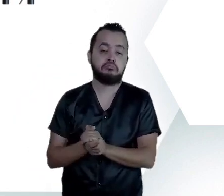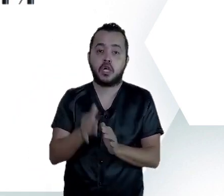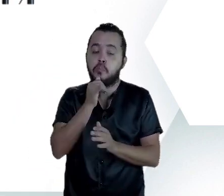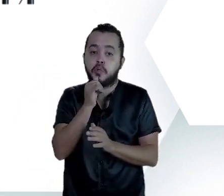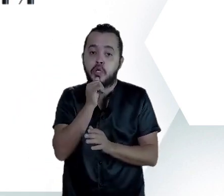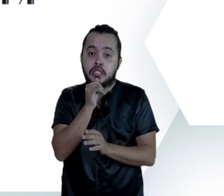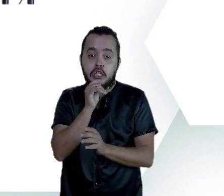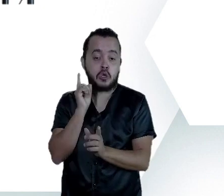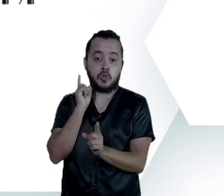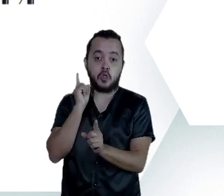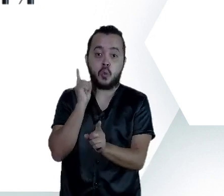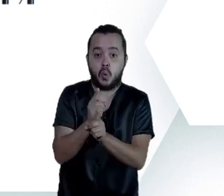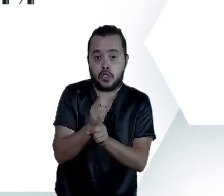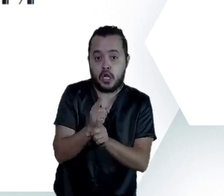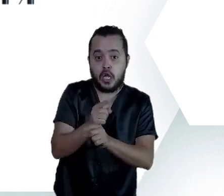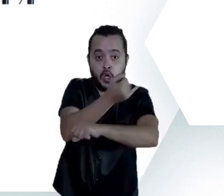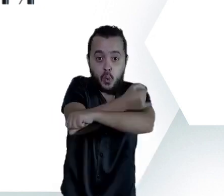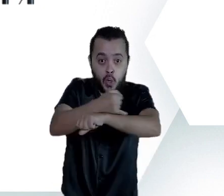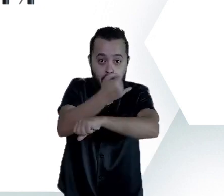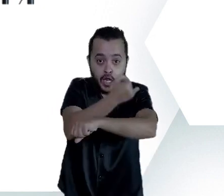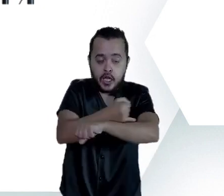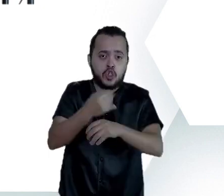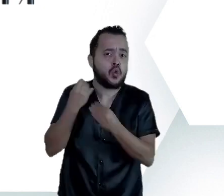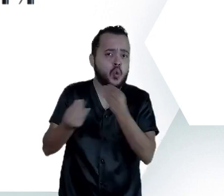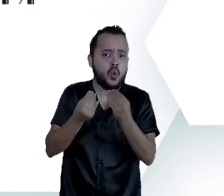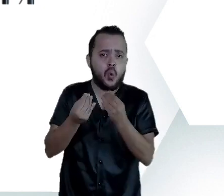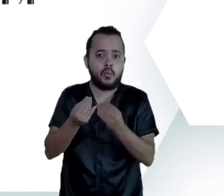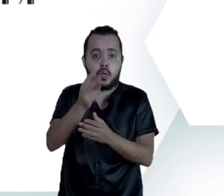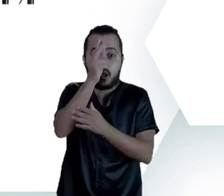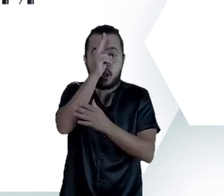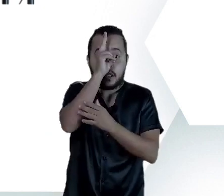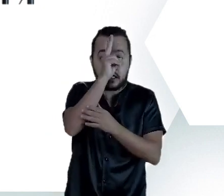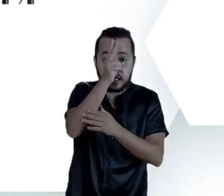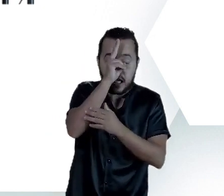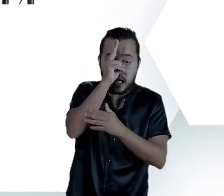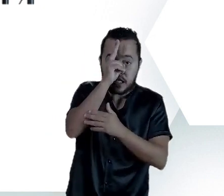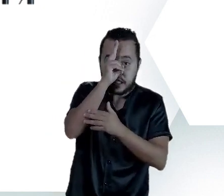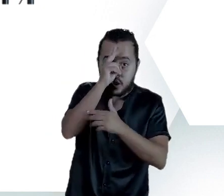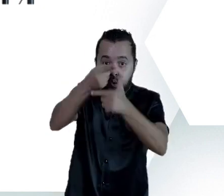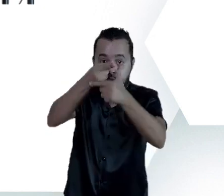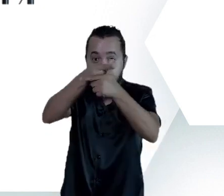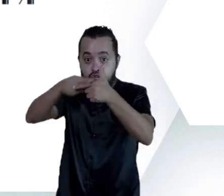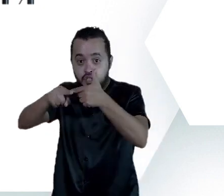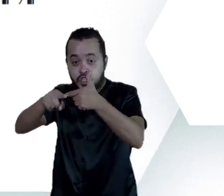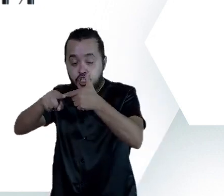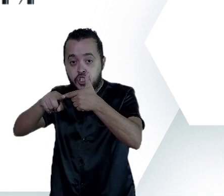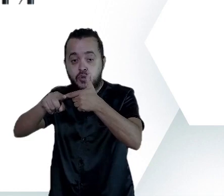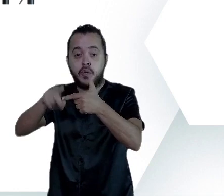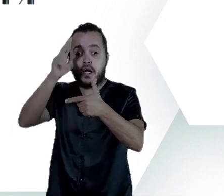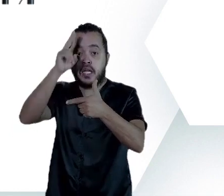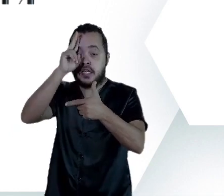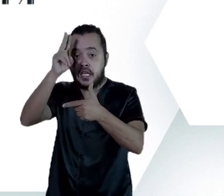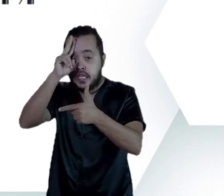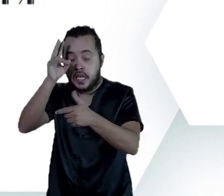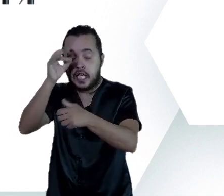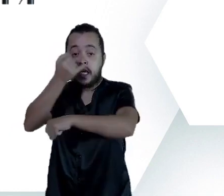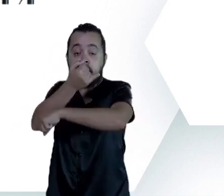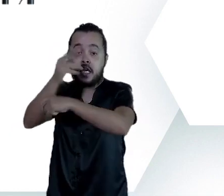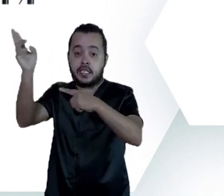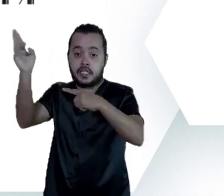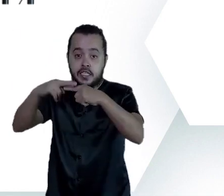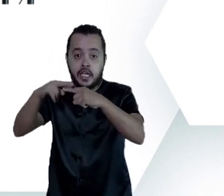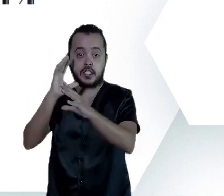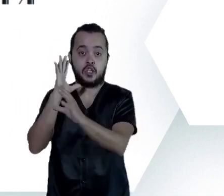é a corrente desse circuito aqui, eu faço o quê? Tensão dividido pela resistência total, que é a soma